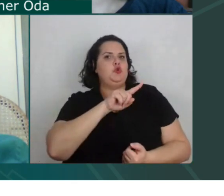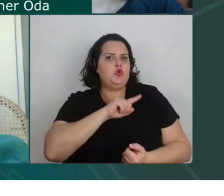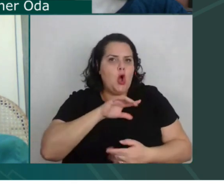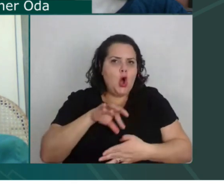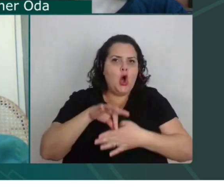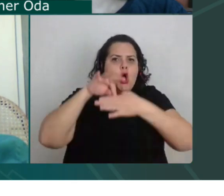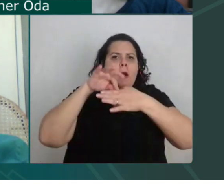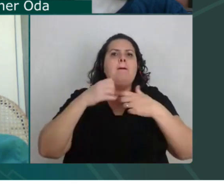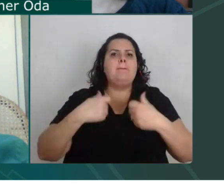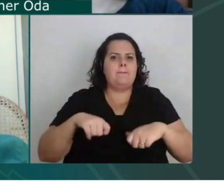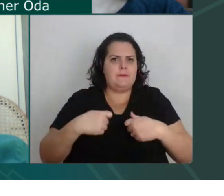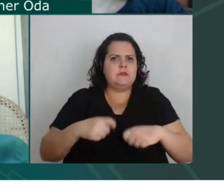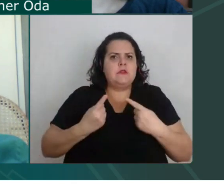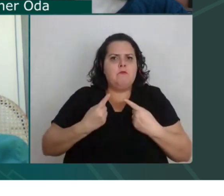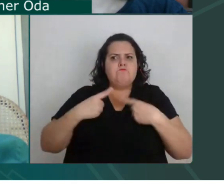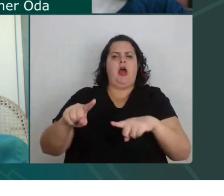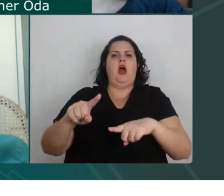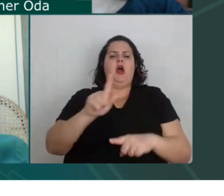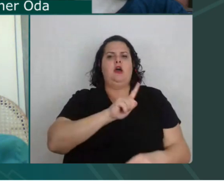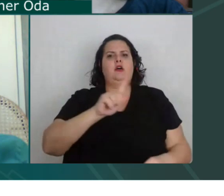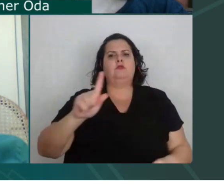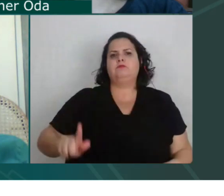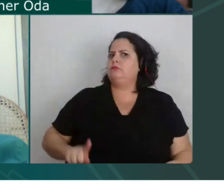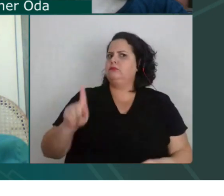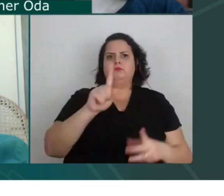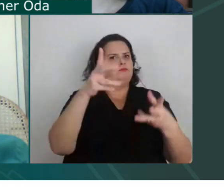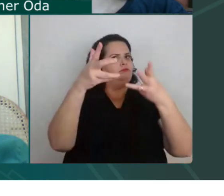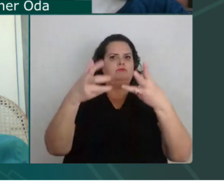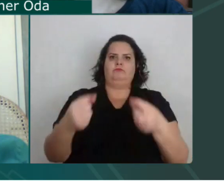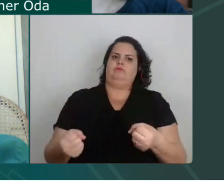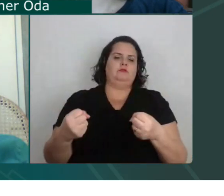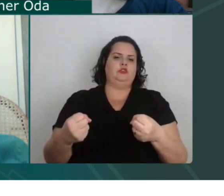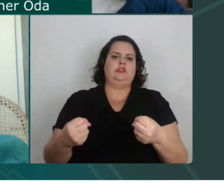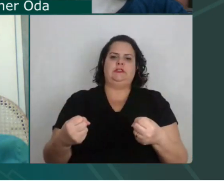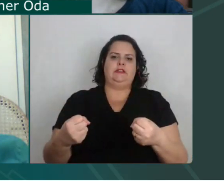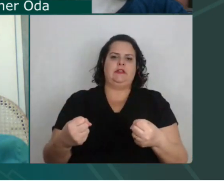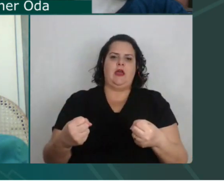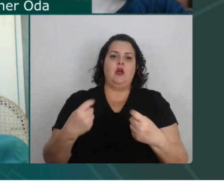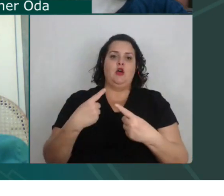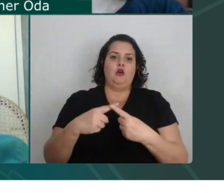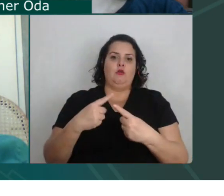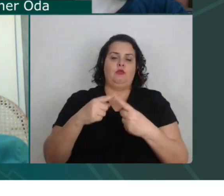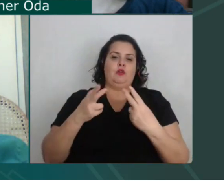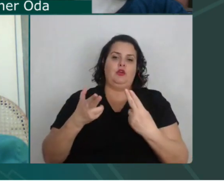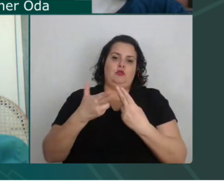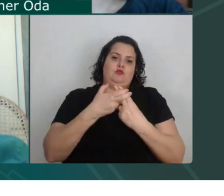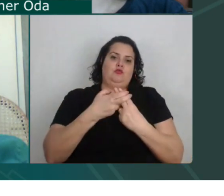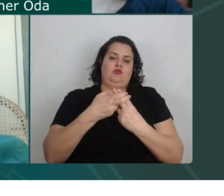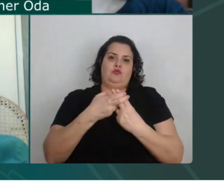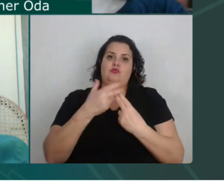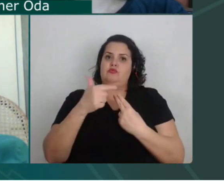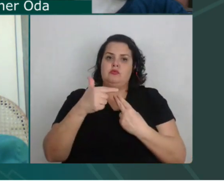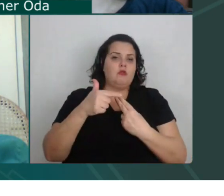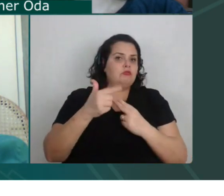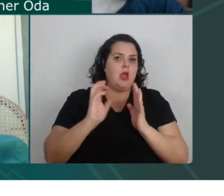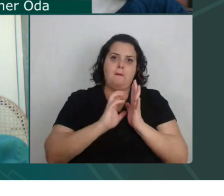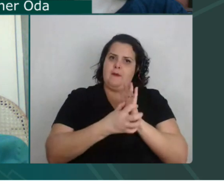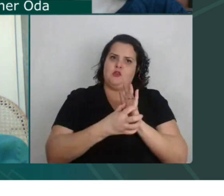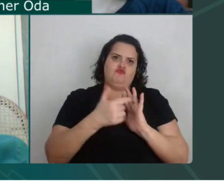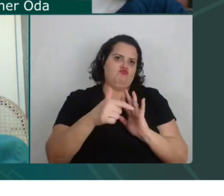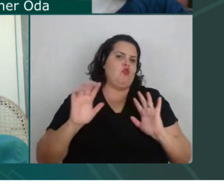suprapartidário, apesar de ser óbvio, isso, como foi construído o SUS, suprapartidariamente, isso não pode ser